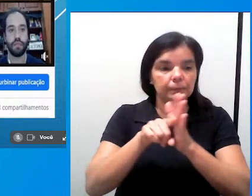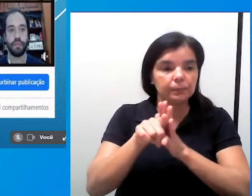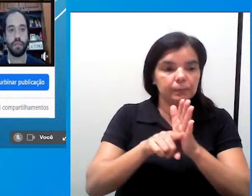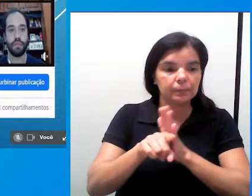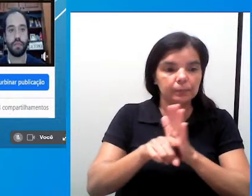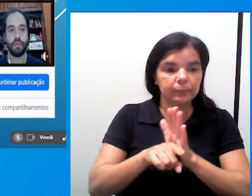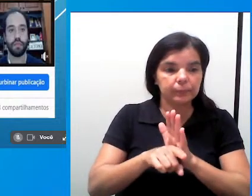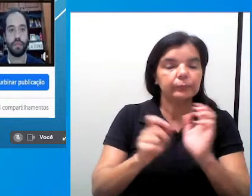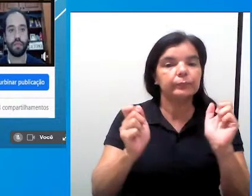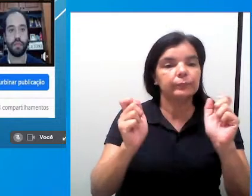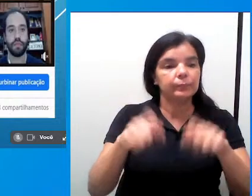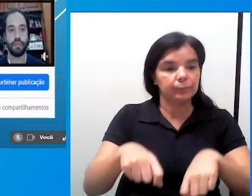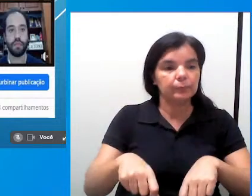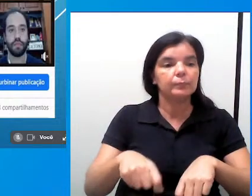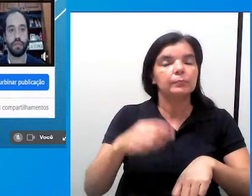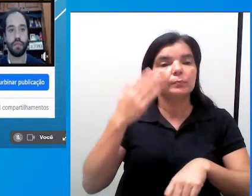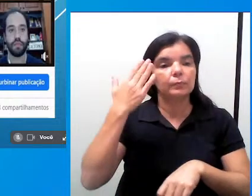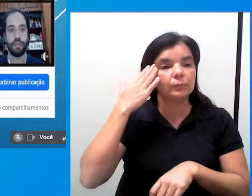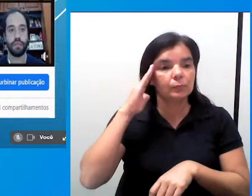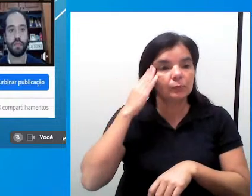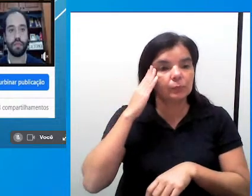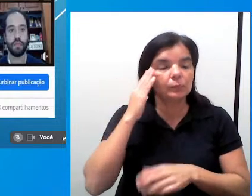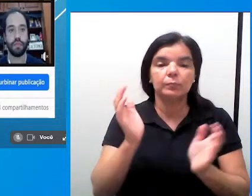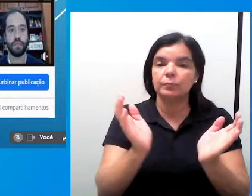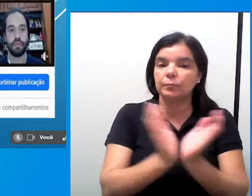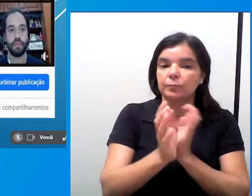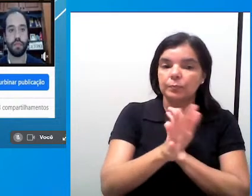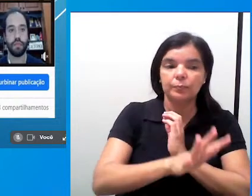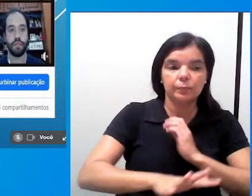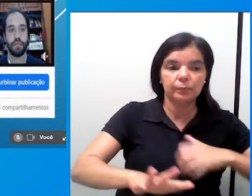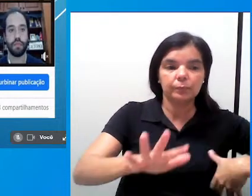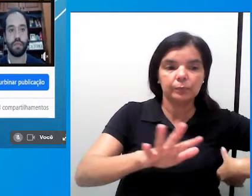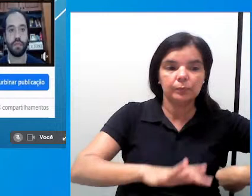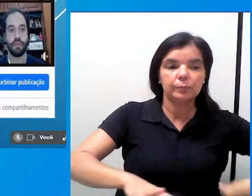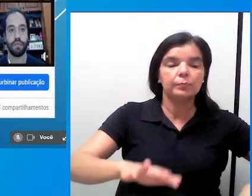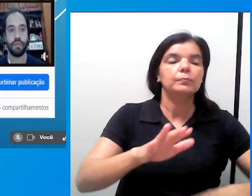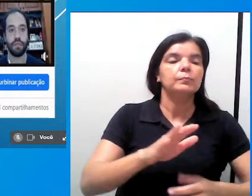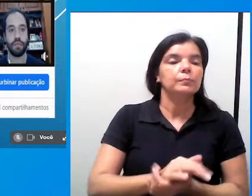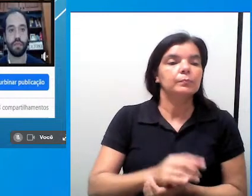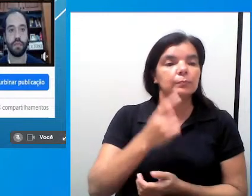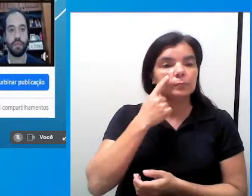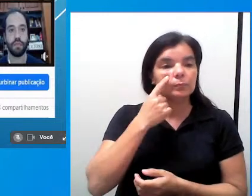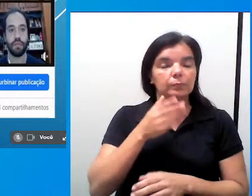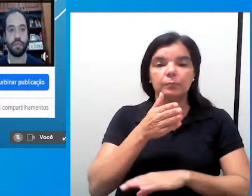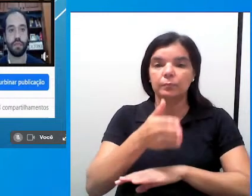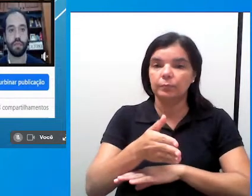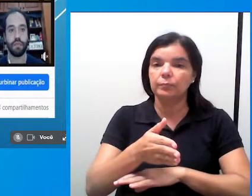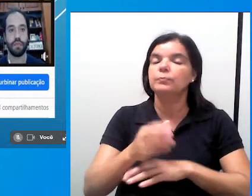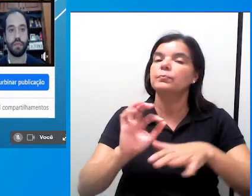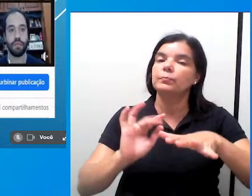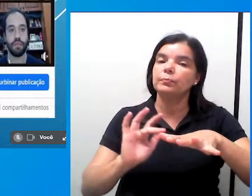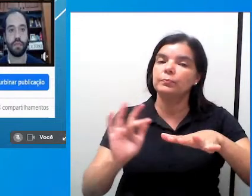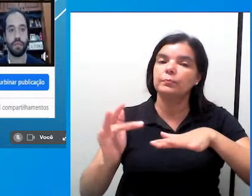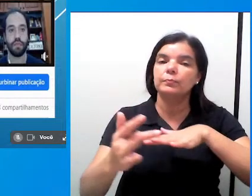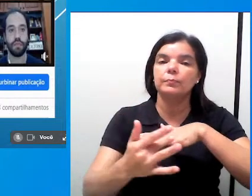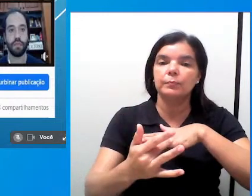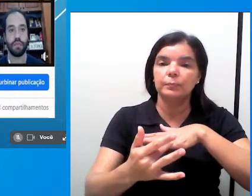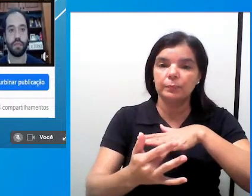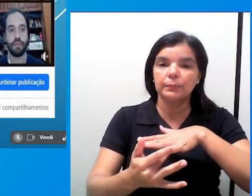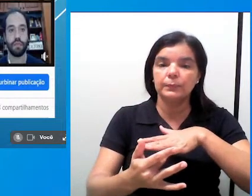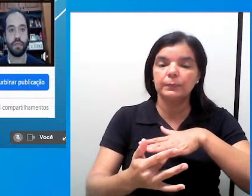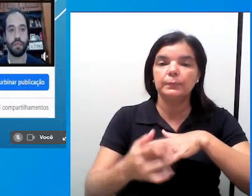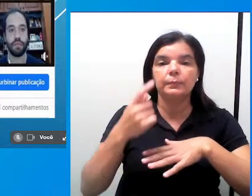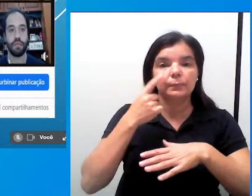fossem textos que pudessem ser compreendidos pela comunidade em geral, que é o público que acessa as nossas redes sociais. E aí